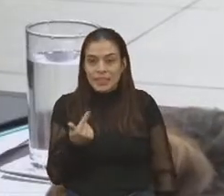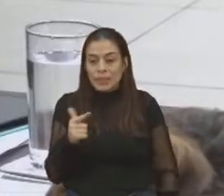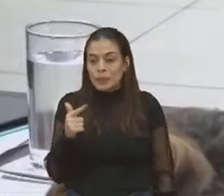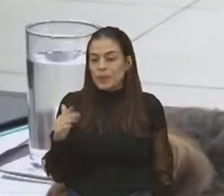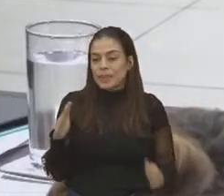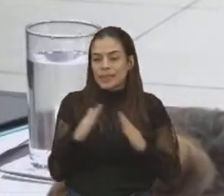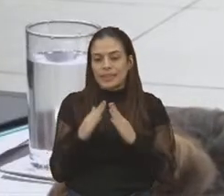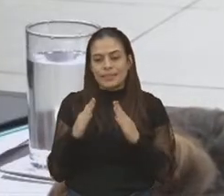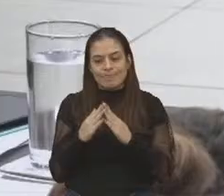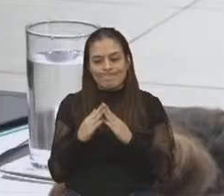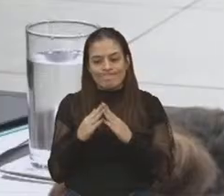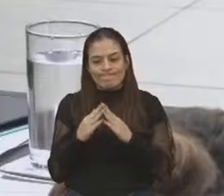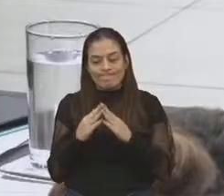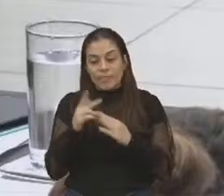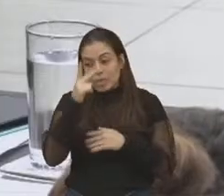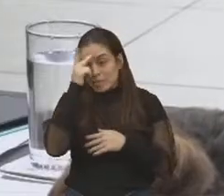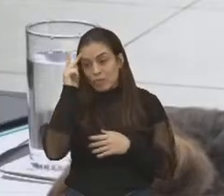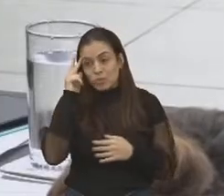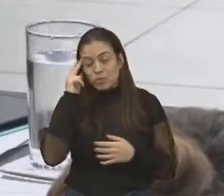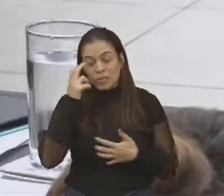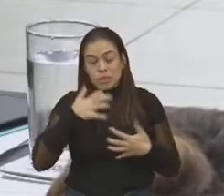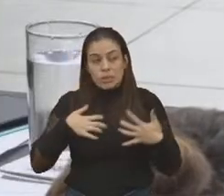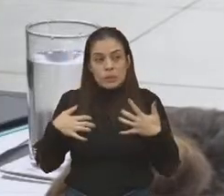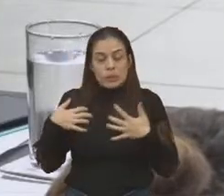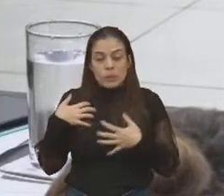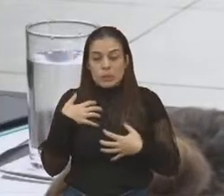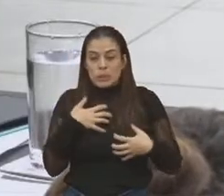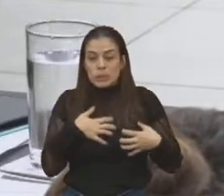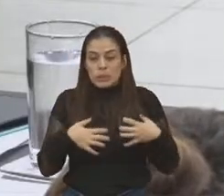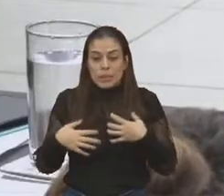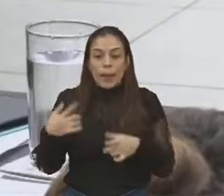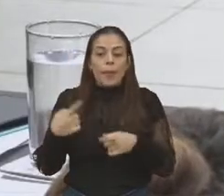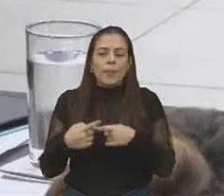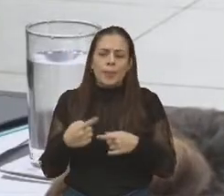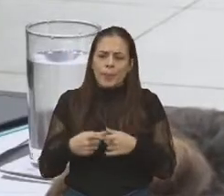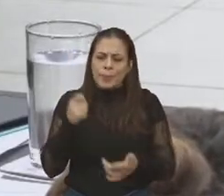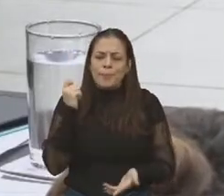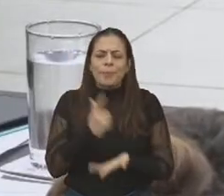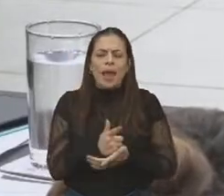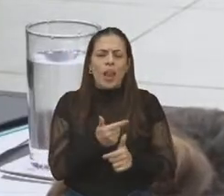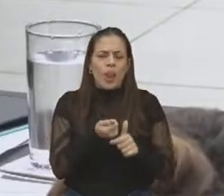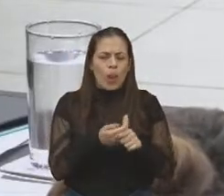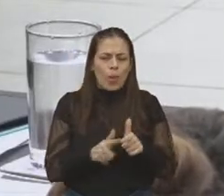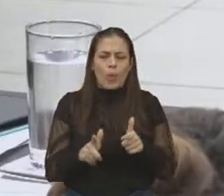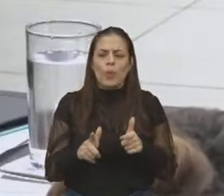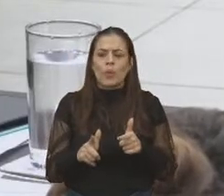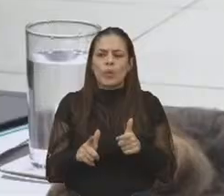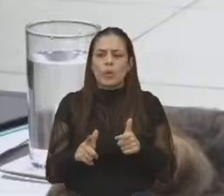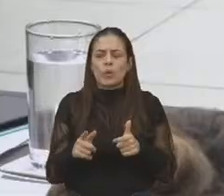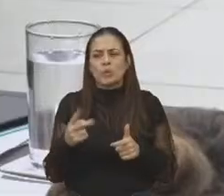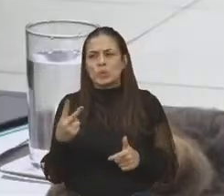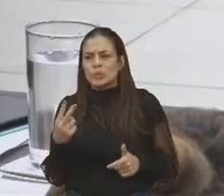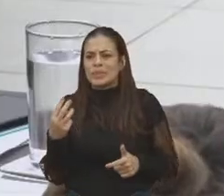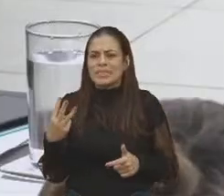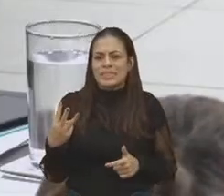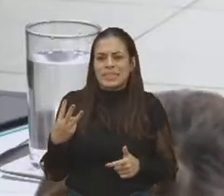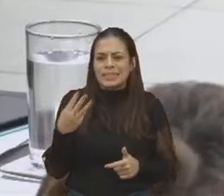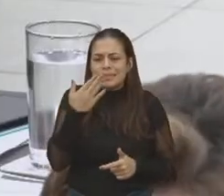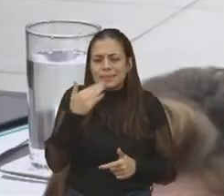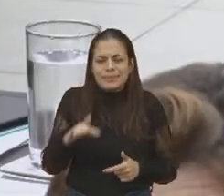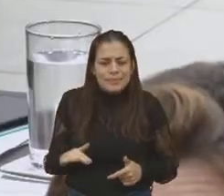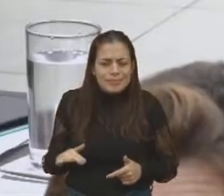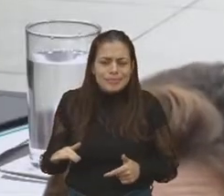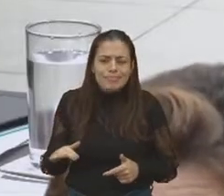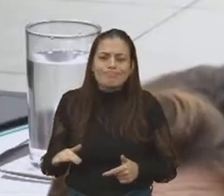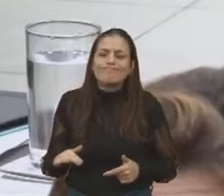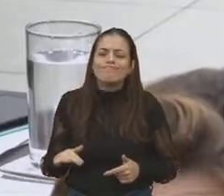moradia, a pessoa se apavora, porque pagar aluguel com 2, 3 crianças,